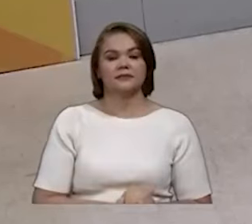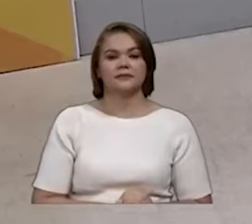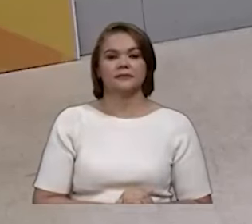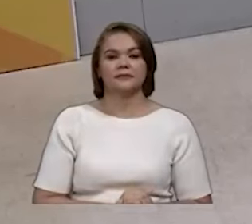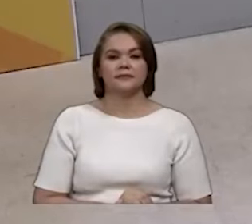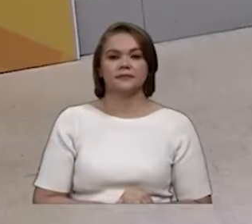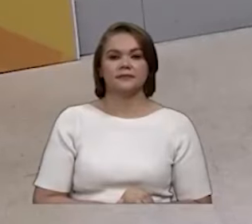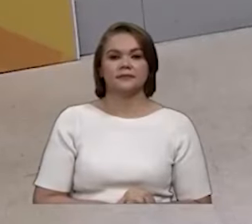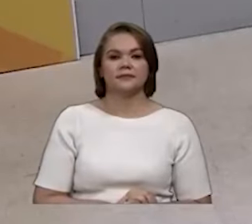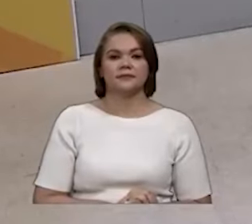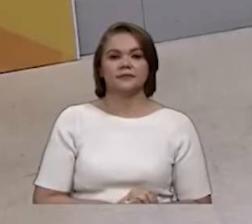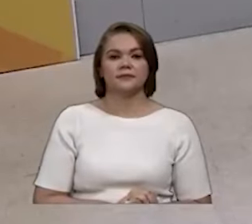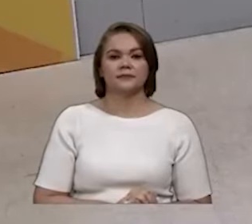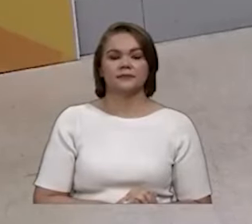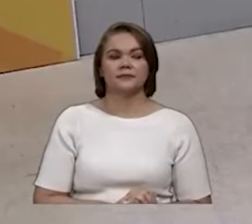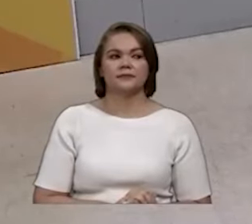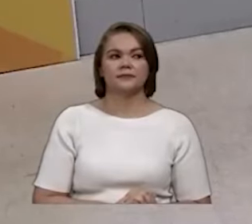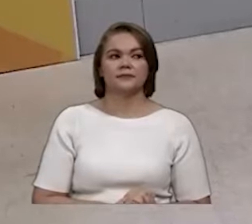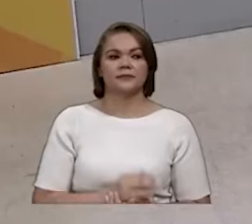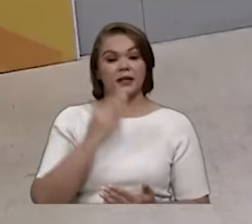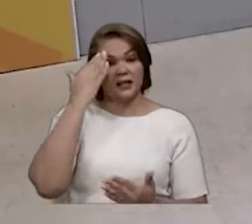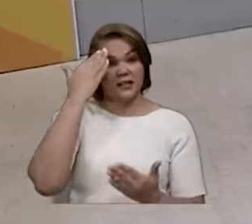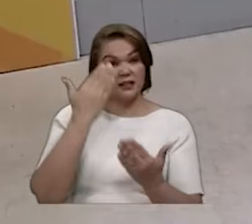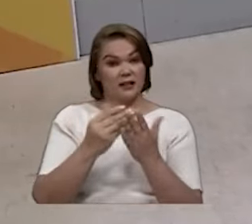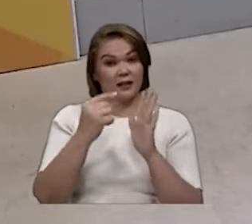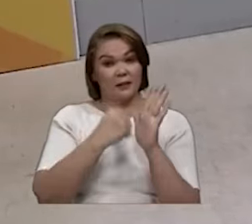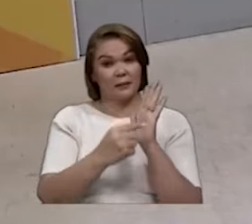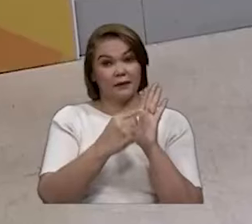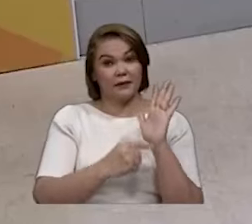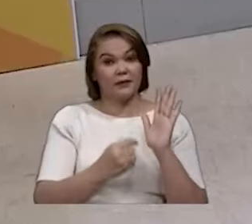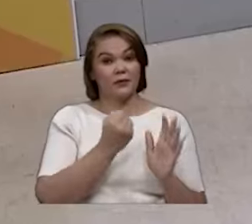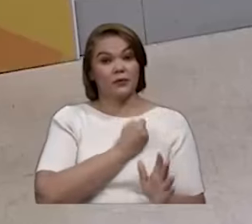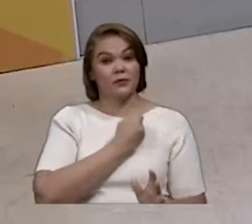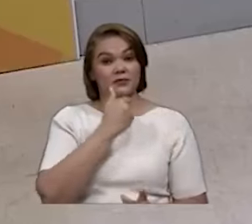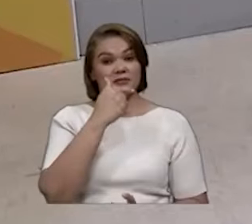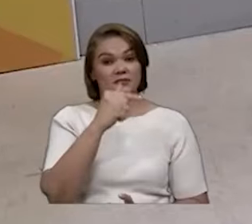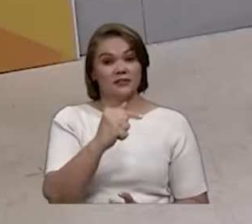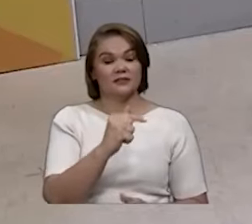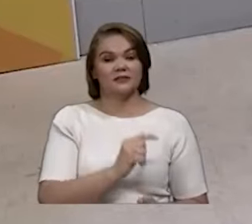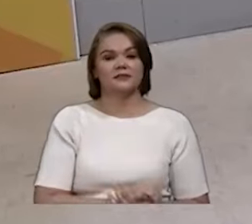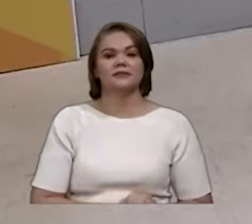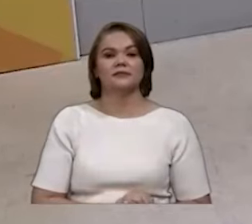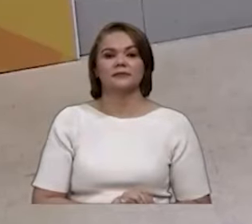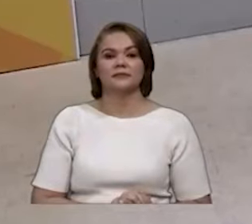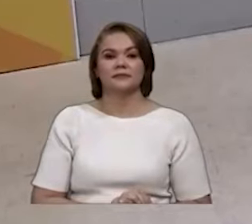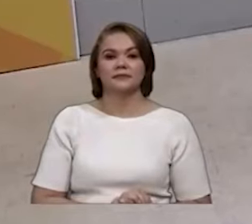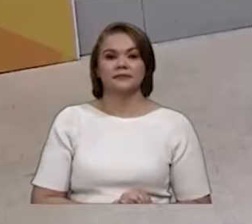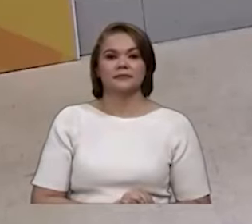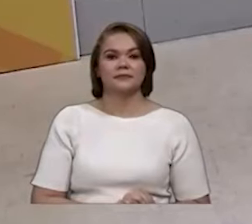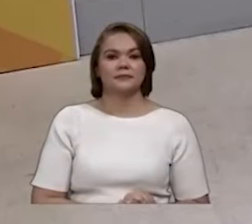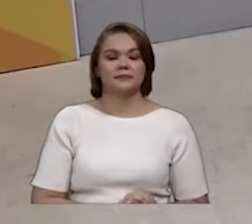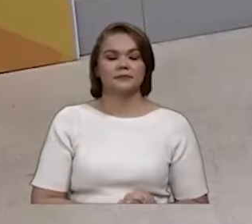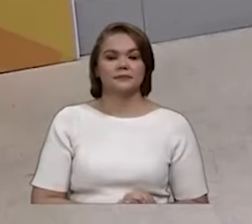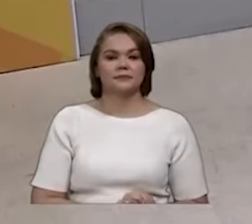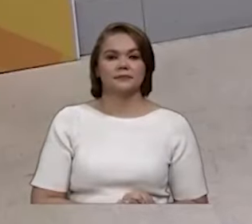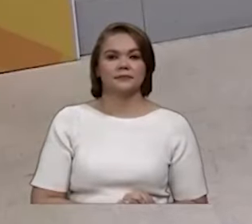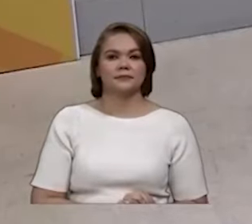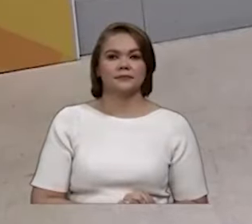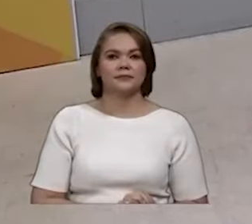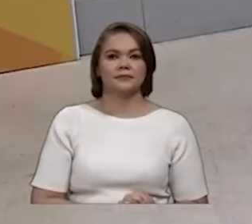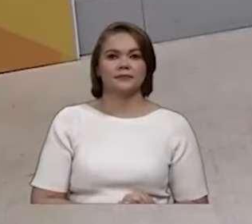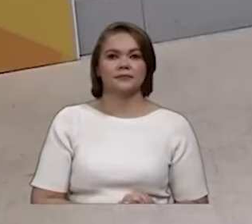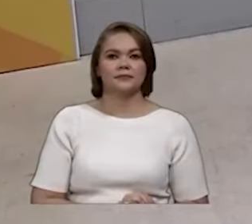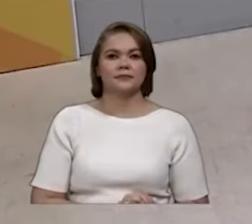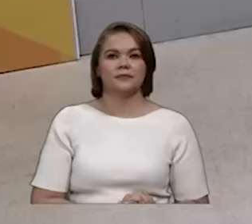27. Vamos lá, acreditando e marcando o número 7. Sete já